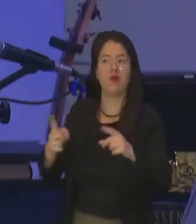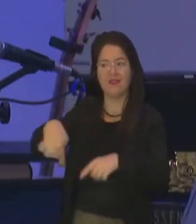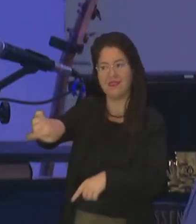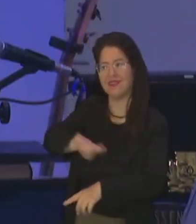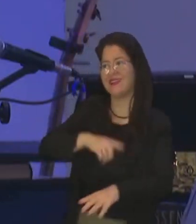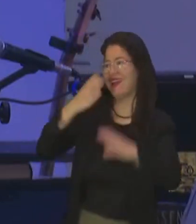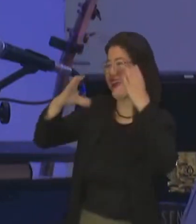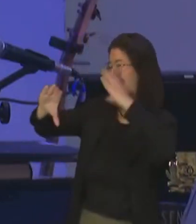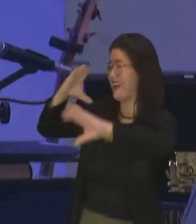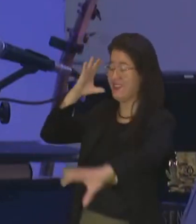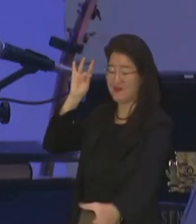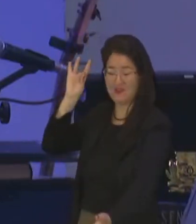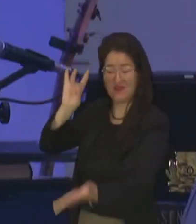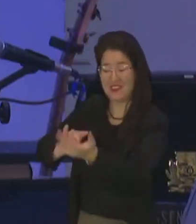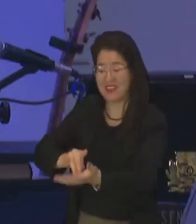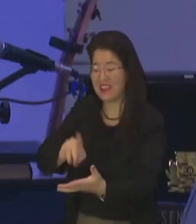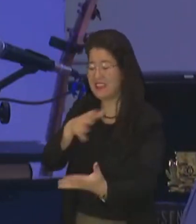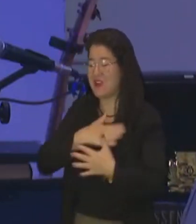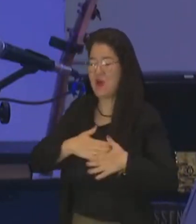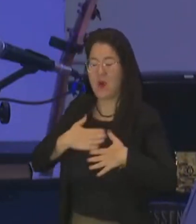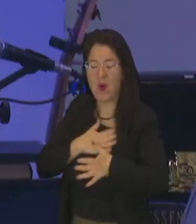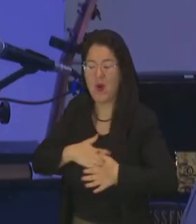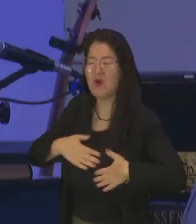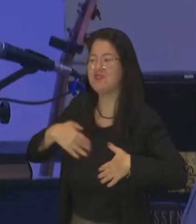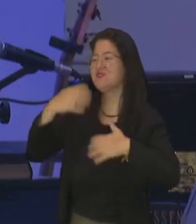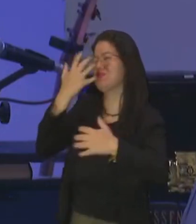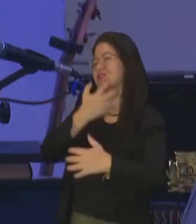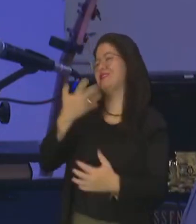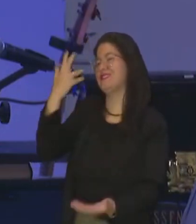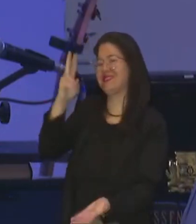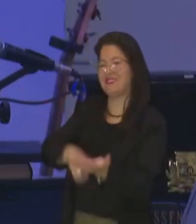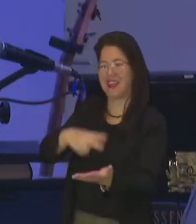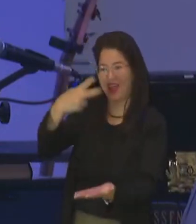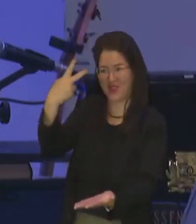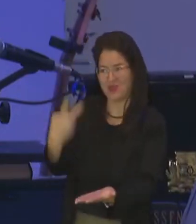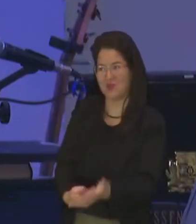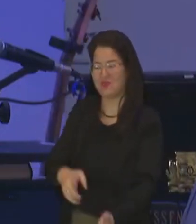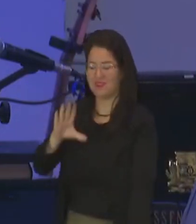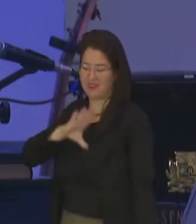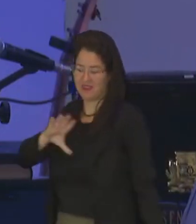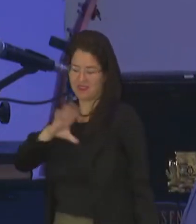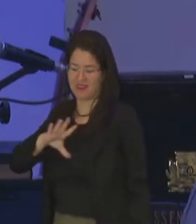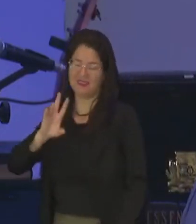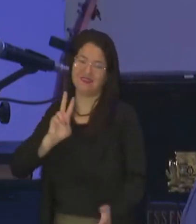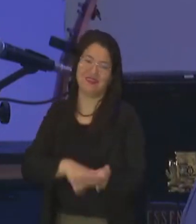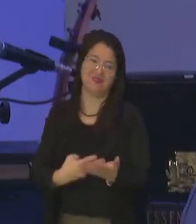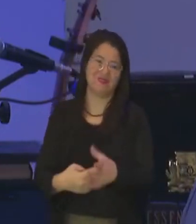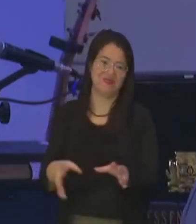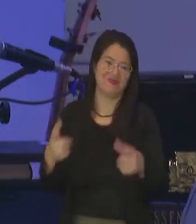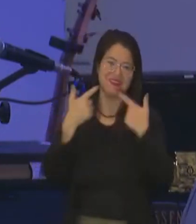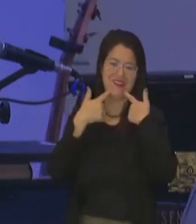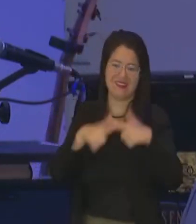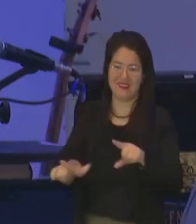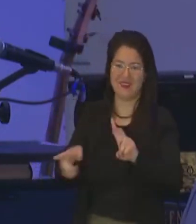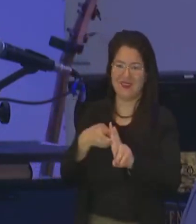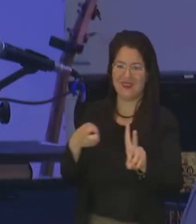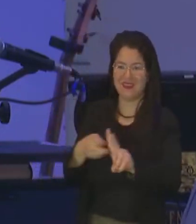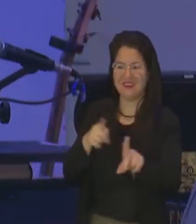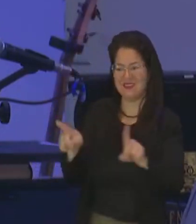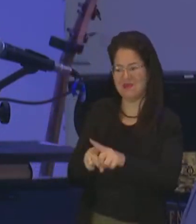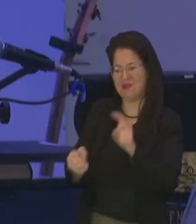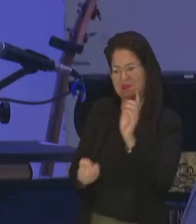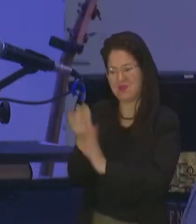cantam demais, eles gostam muito de cantar, eles traduzem hinos de português para xerente, mas eles também estão compondo cada vez